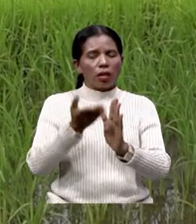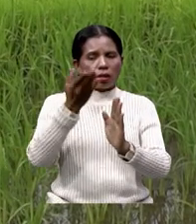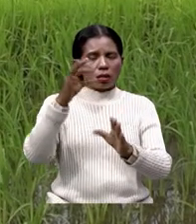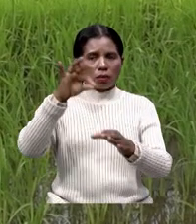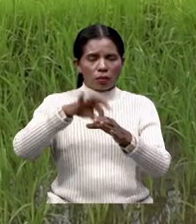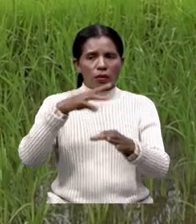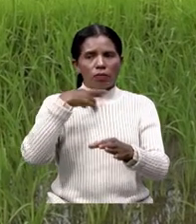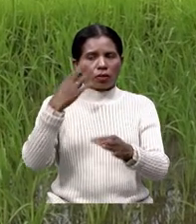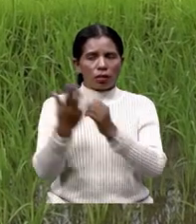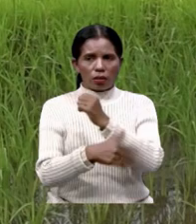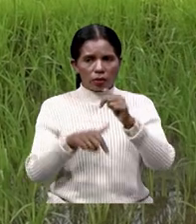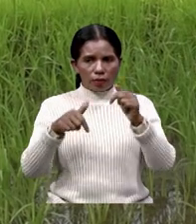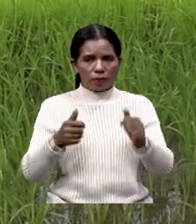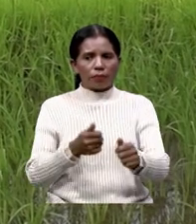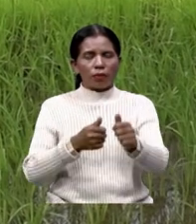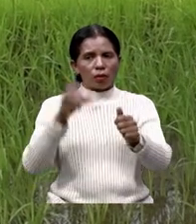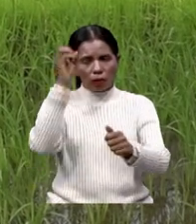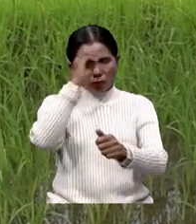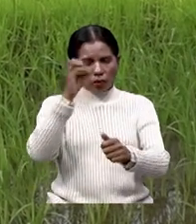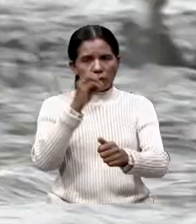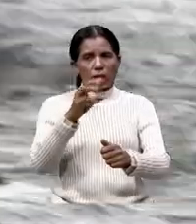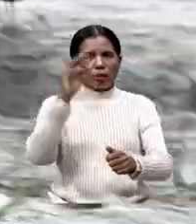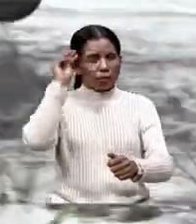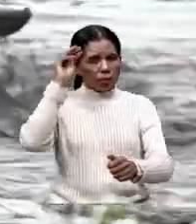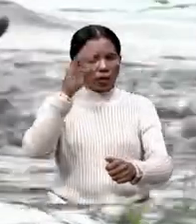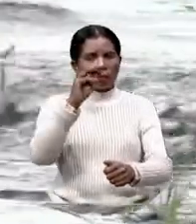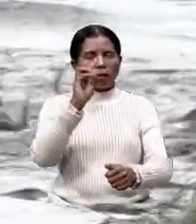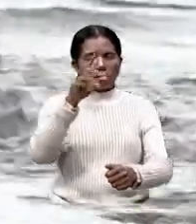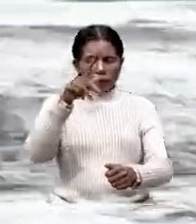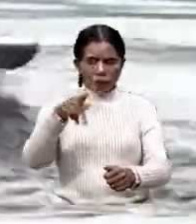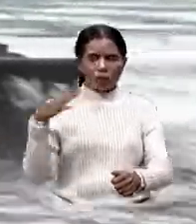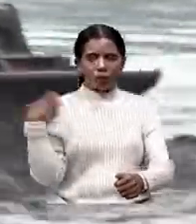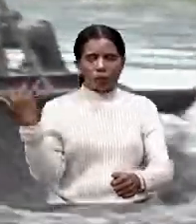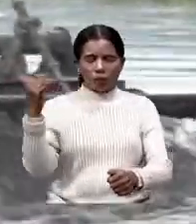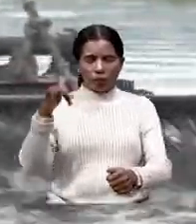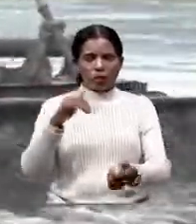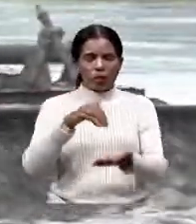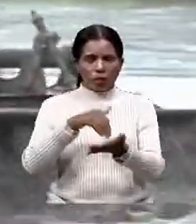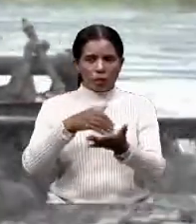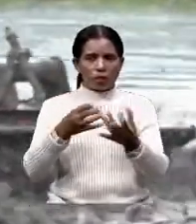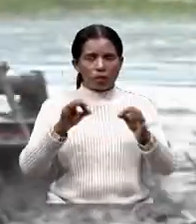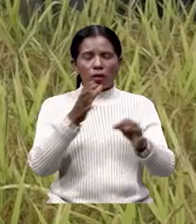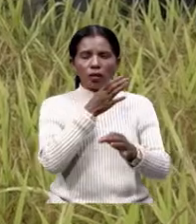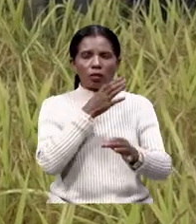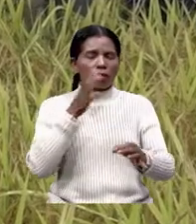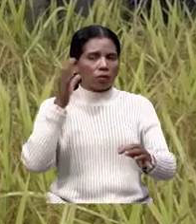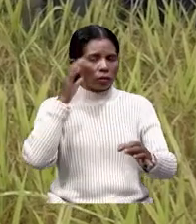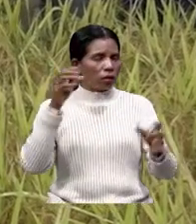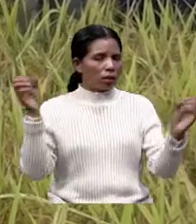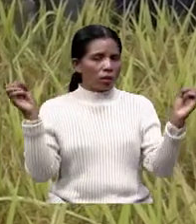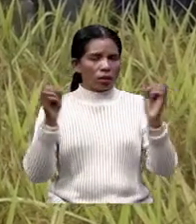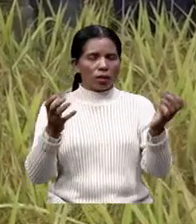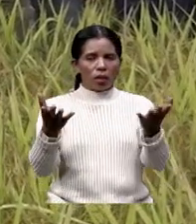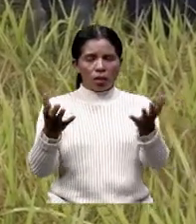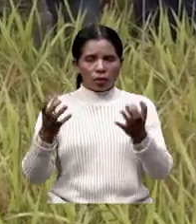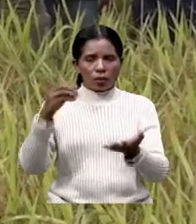nirailaran. Além de neto ir observação no Ministério da Agricultura, Zoven Sira Neberemata Estudo e Área Agricultura, lá ia iniciativa